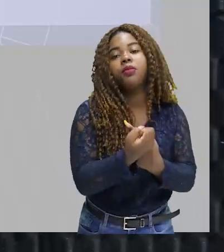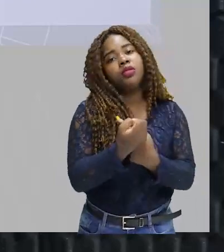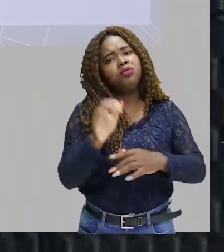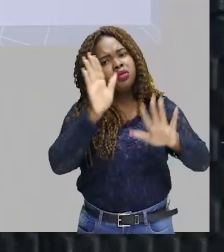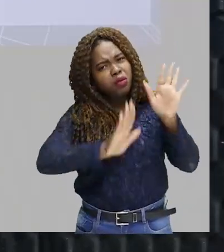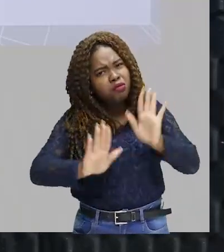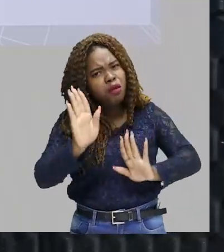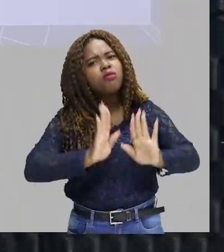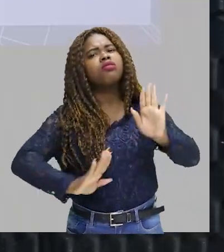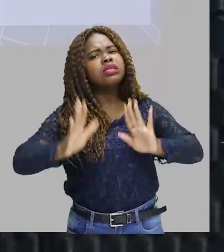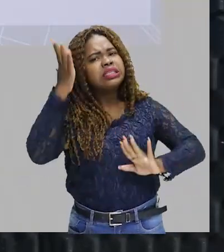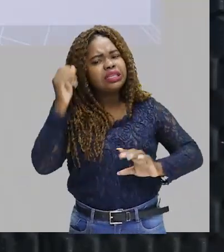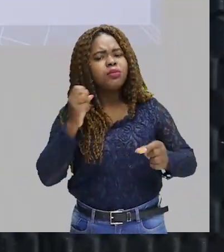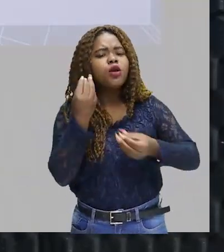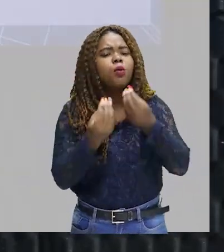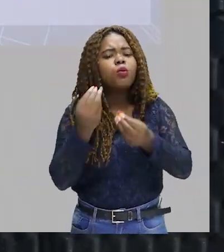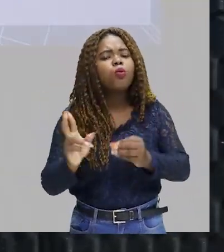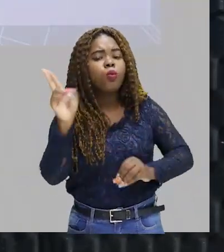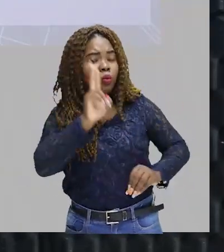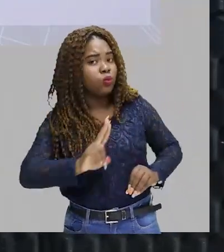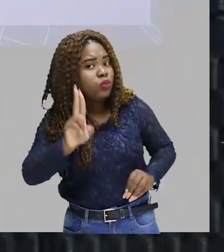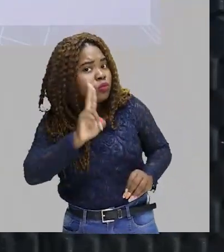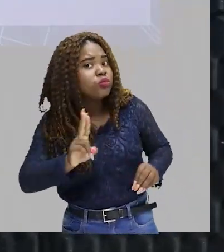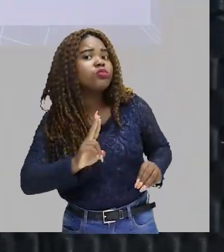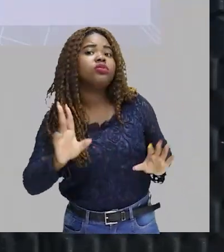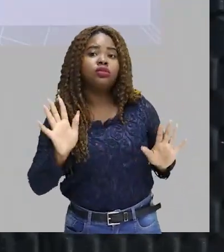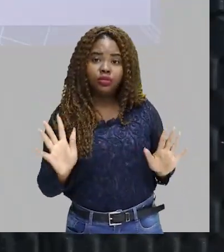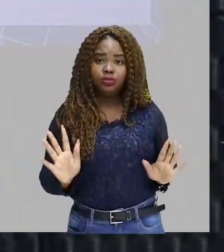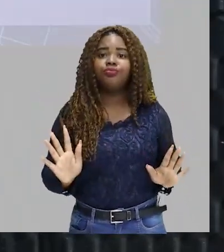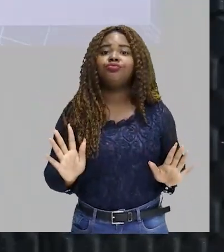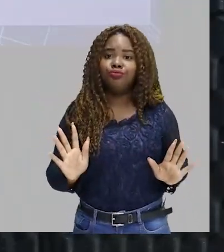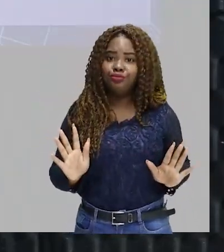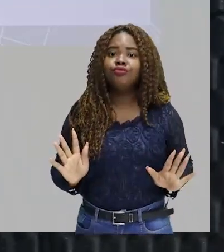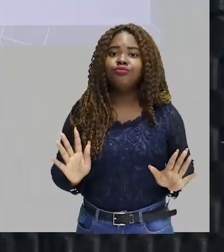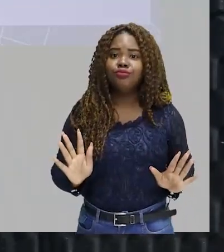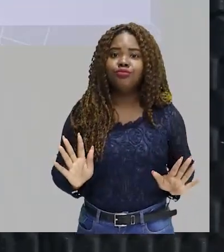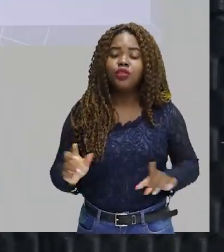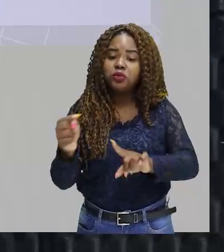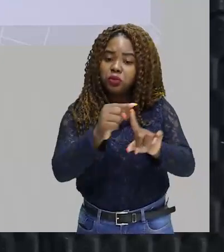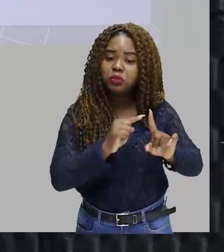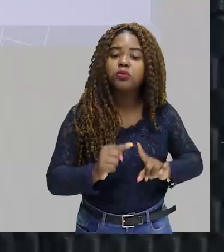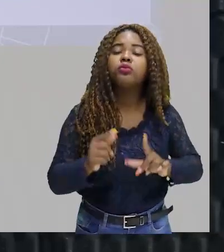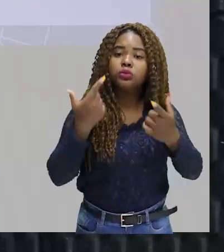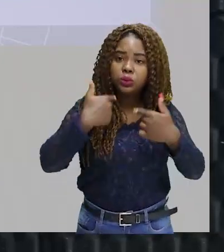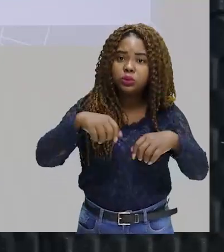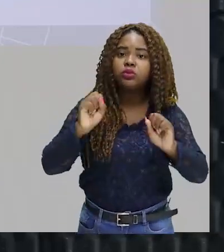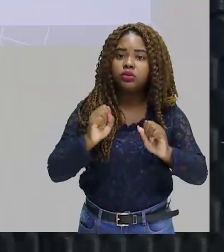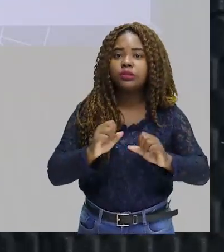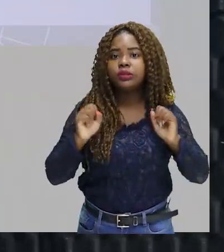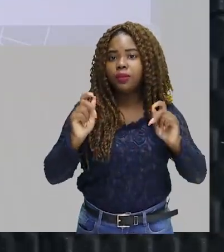com isso e saber, né, o momento adequado de usar o tipo de linguagem.